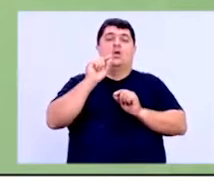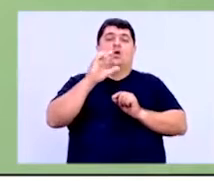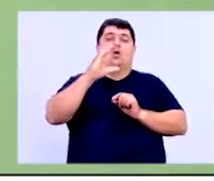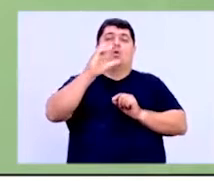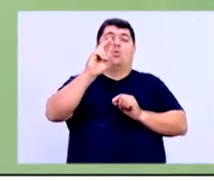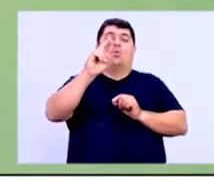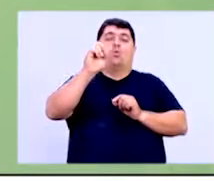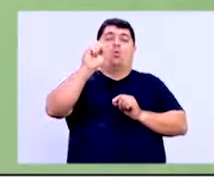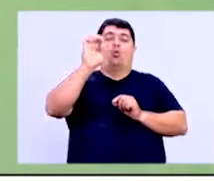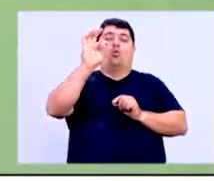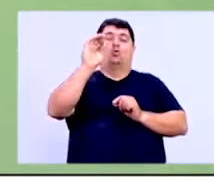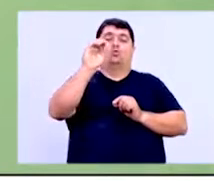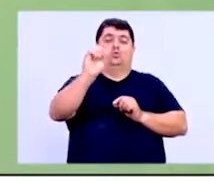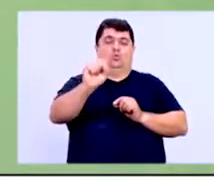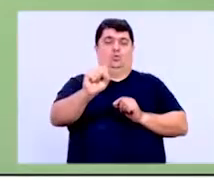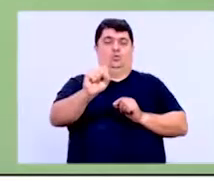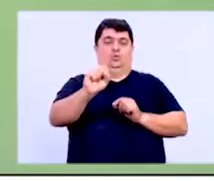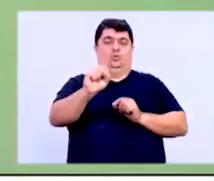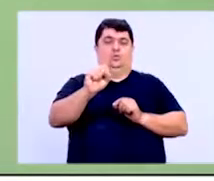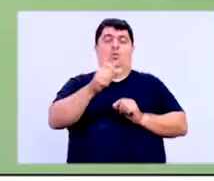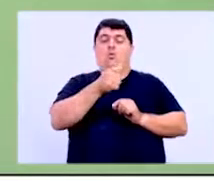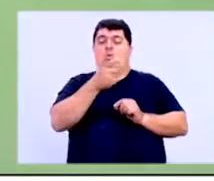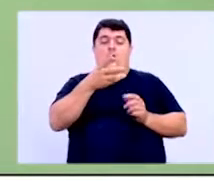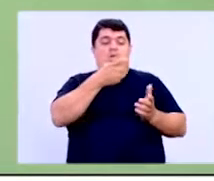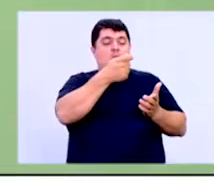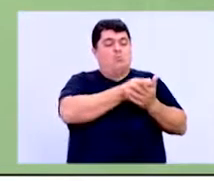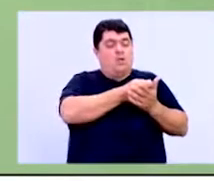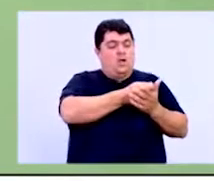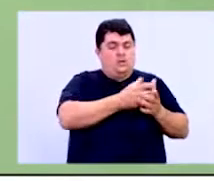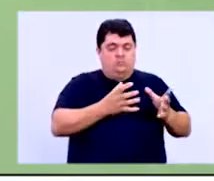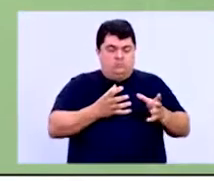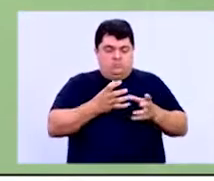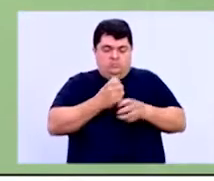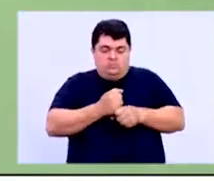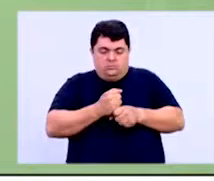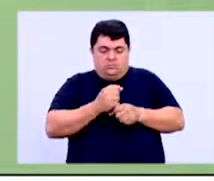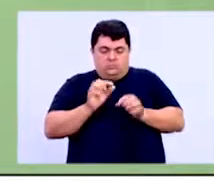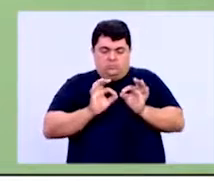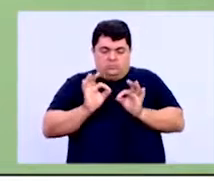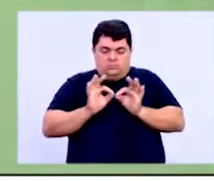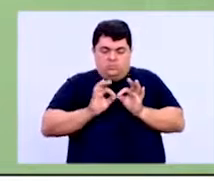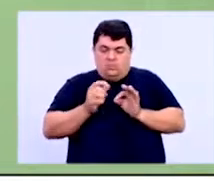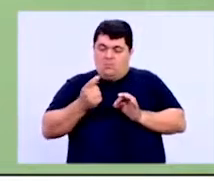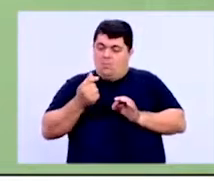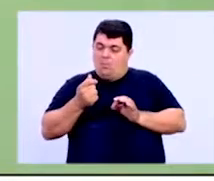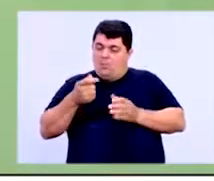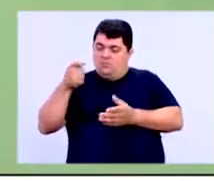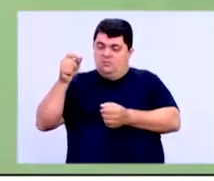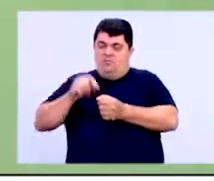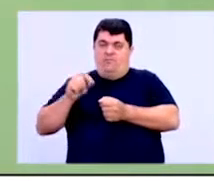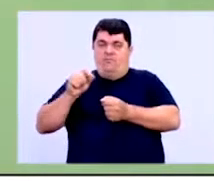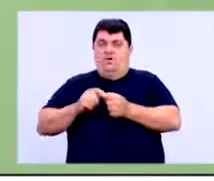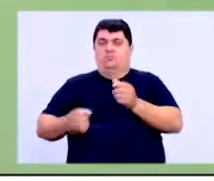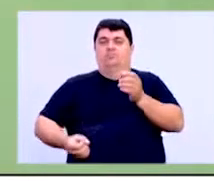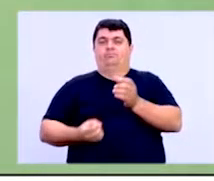custos. Essa formação de preço, ela se baseia nos custos da